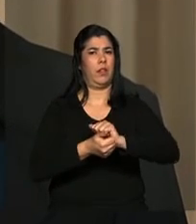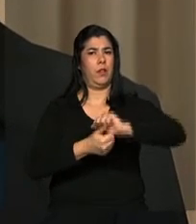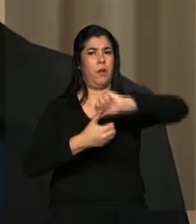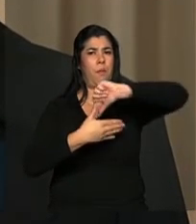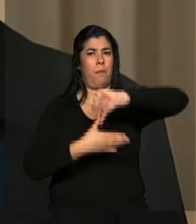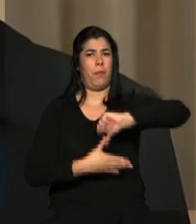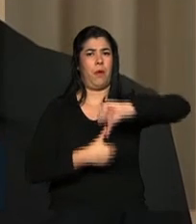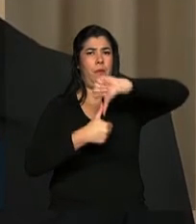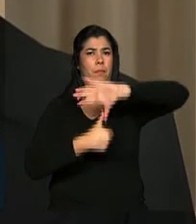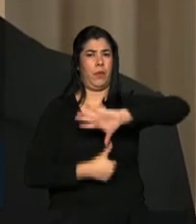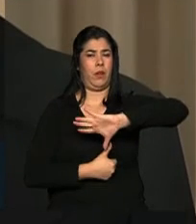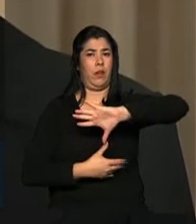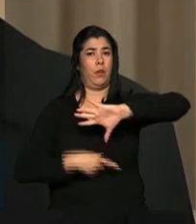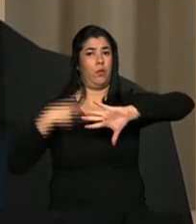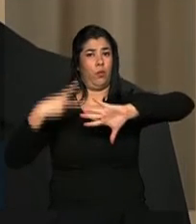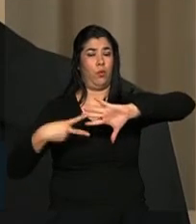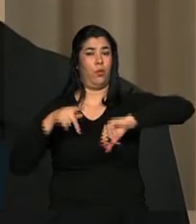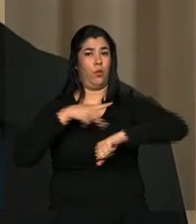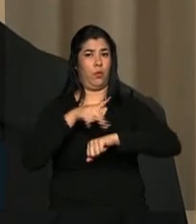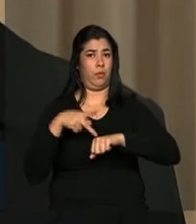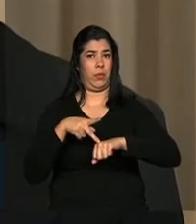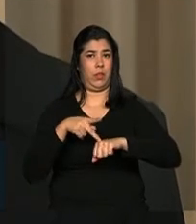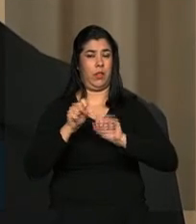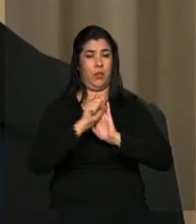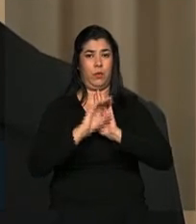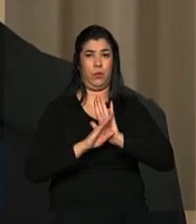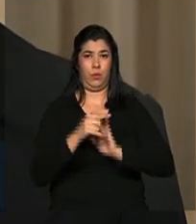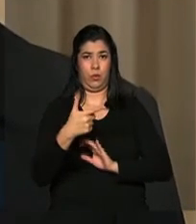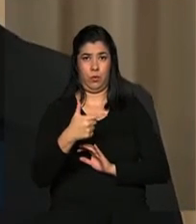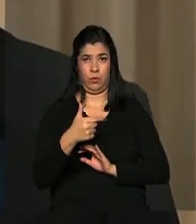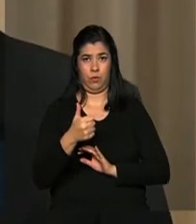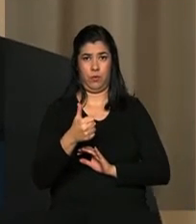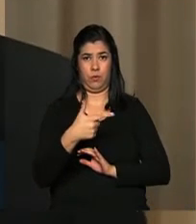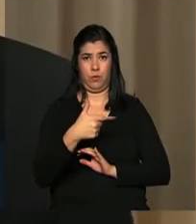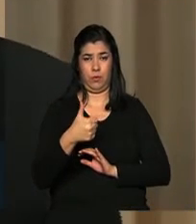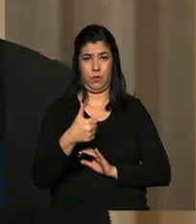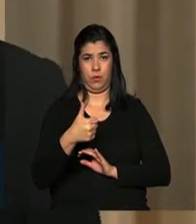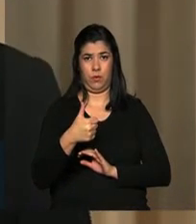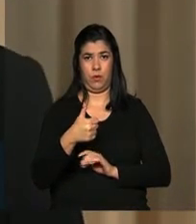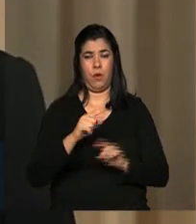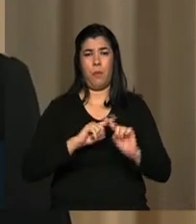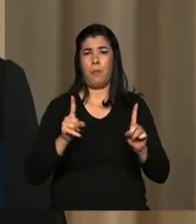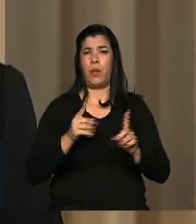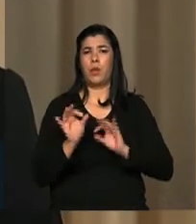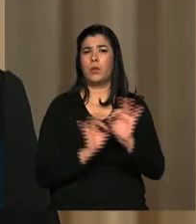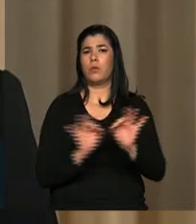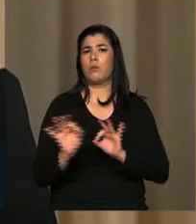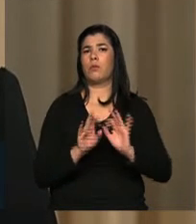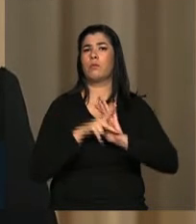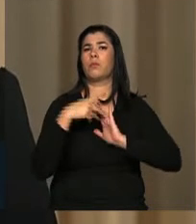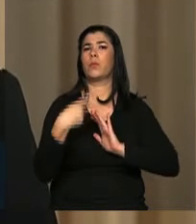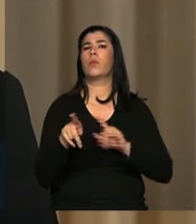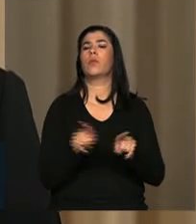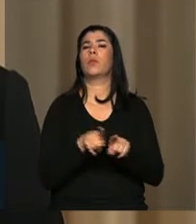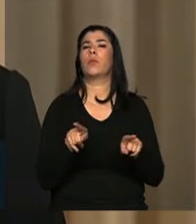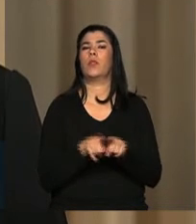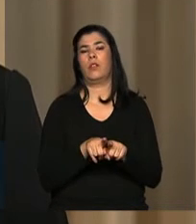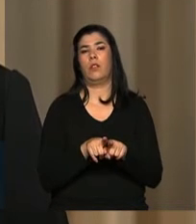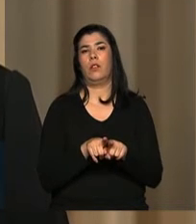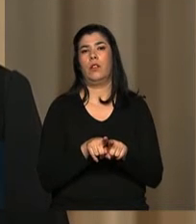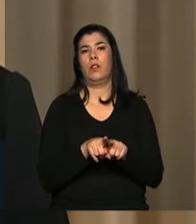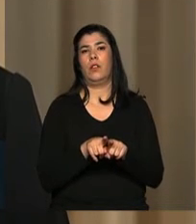no século XXI. Mas uma ordem que só será viável se baseada também